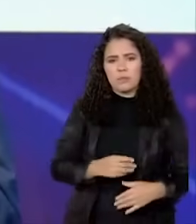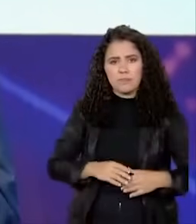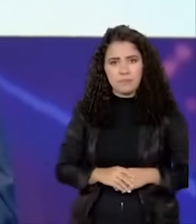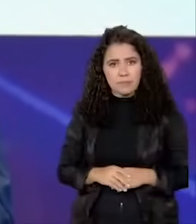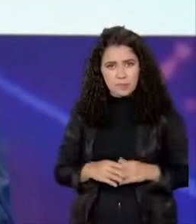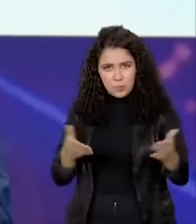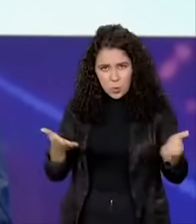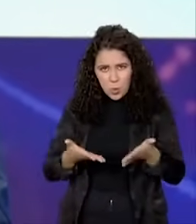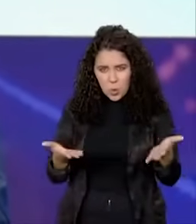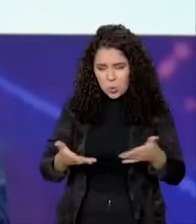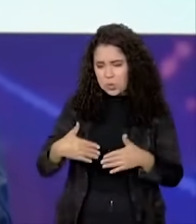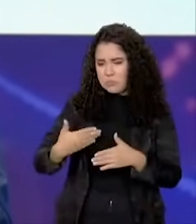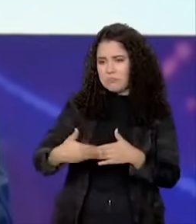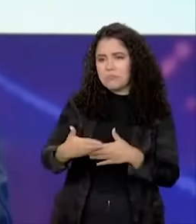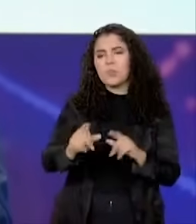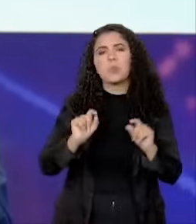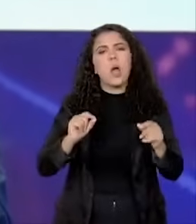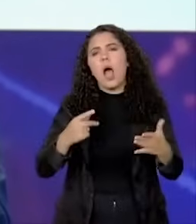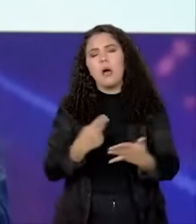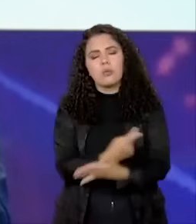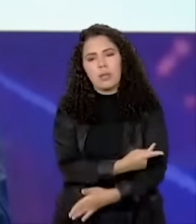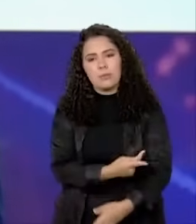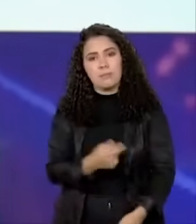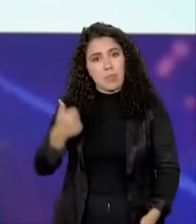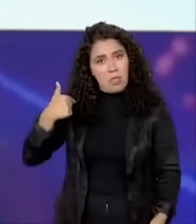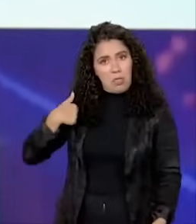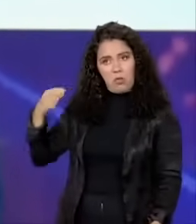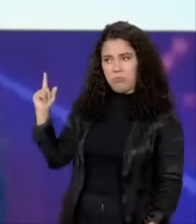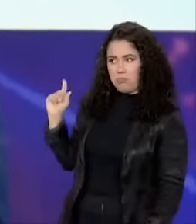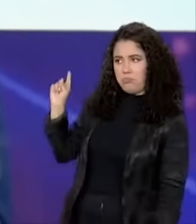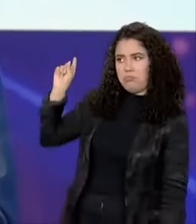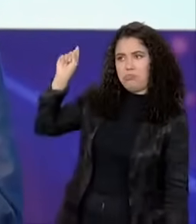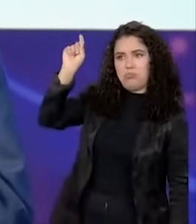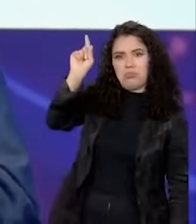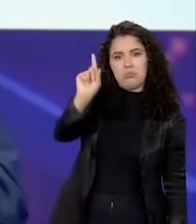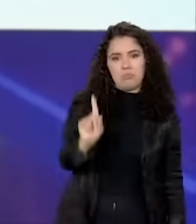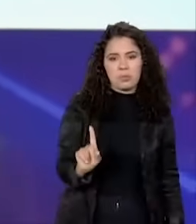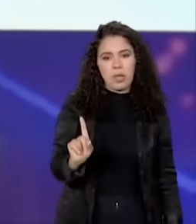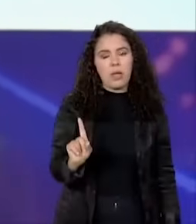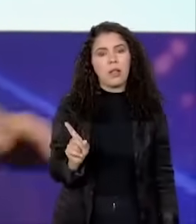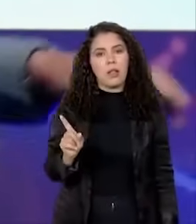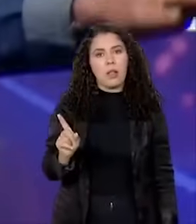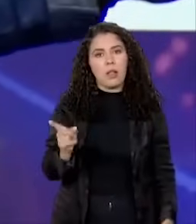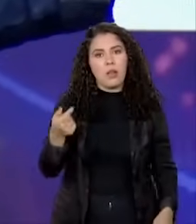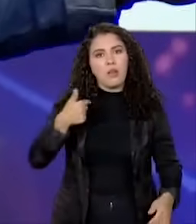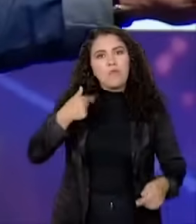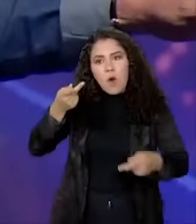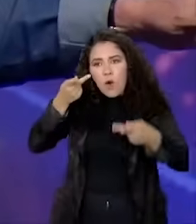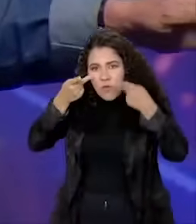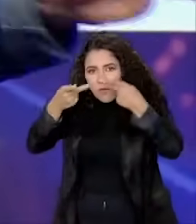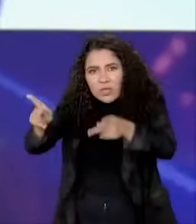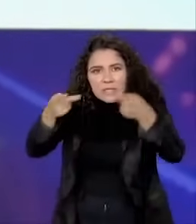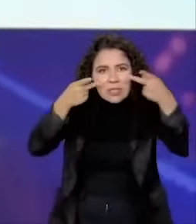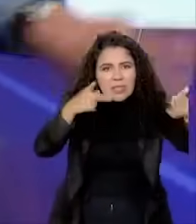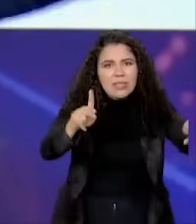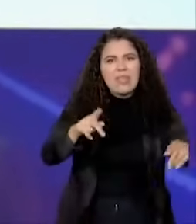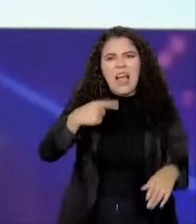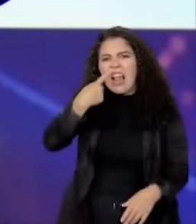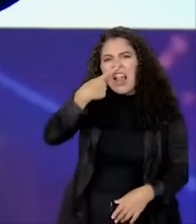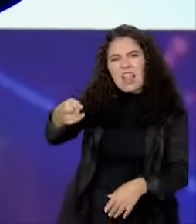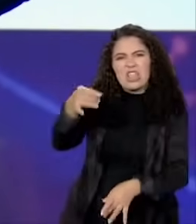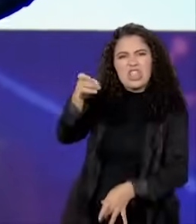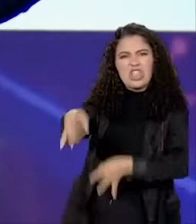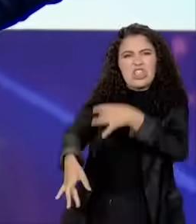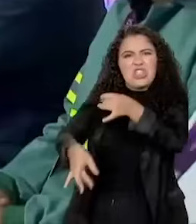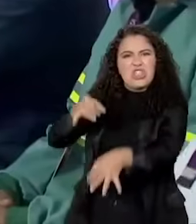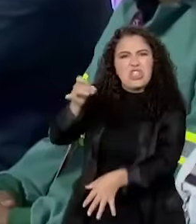de hoje. Eu venho aqui, vou visitar um monte de bagaço que antes era